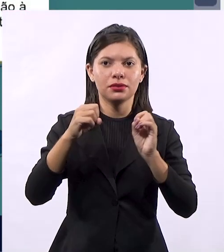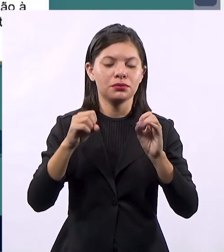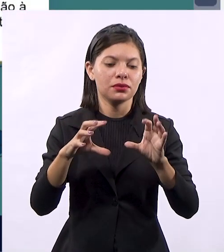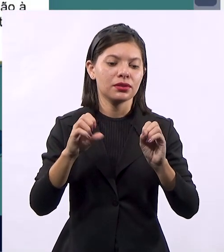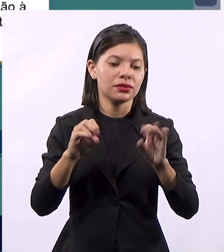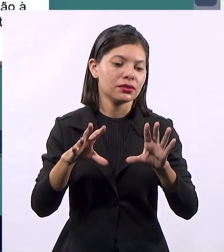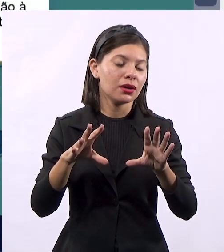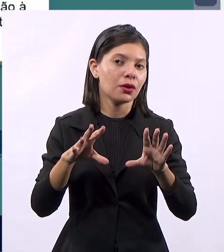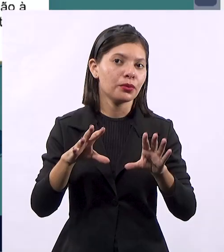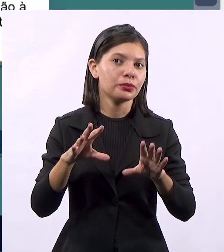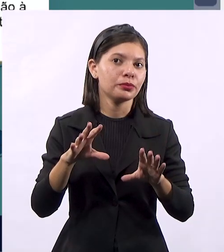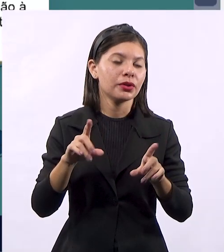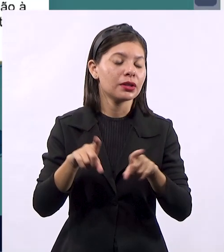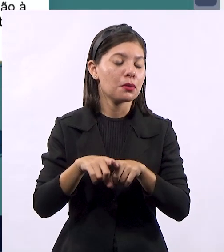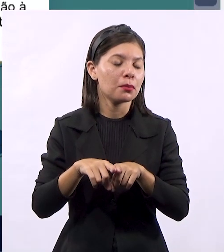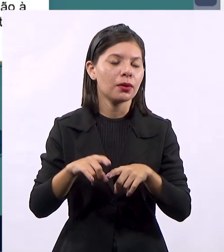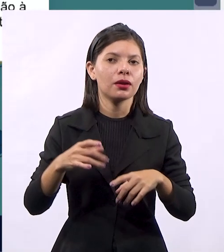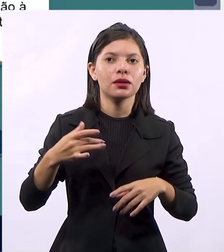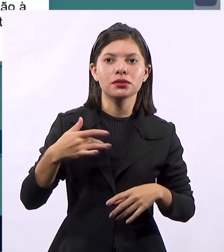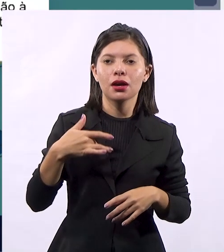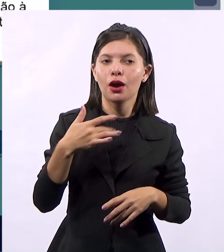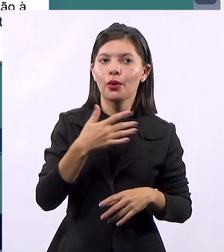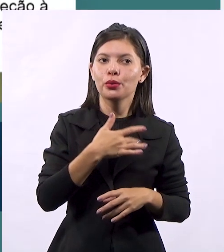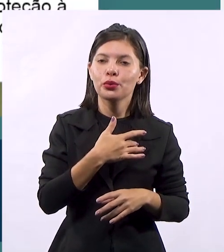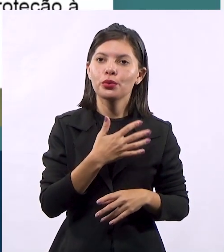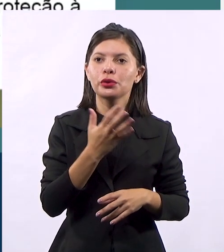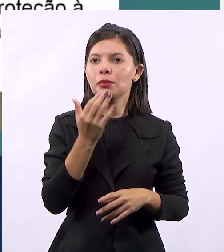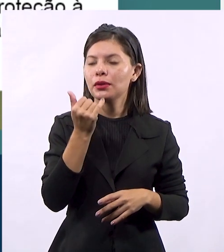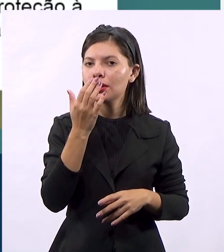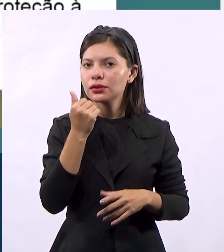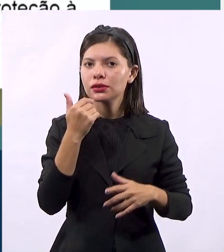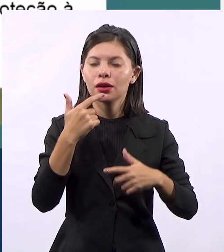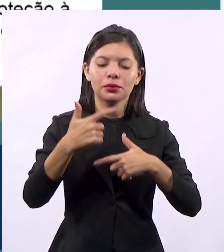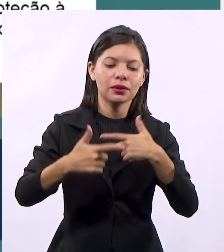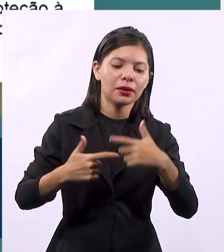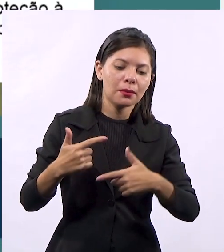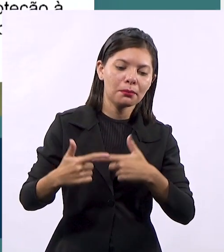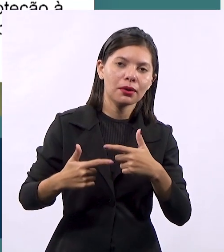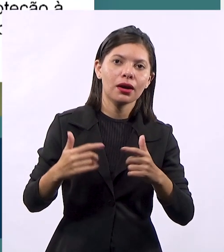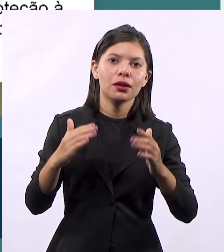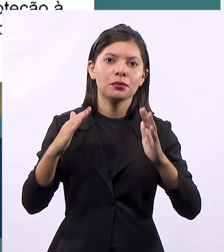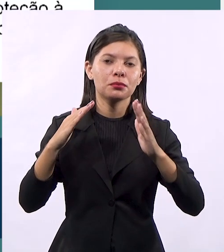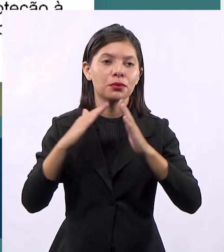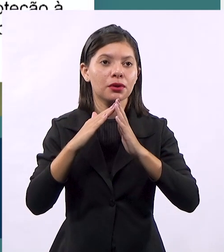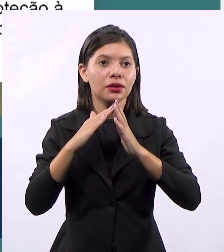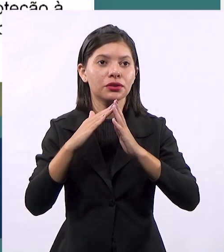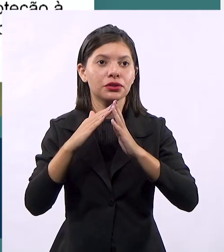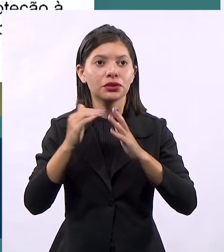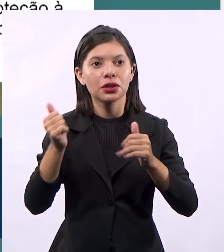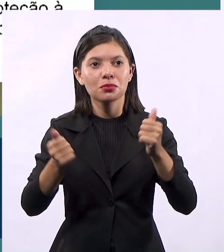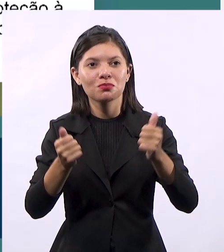dizer? Bom, diz lá na Constituição, artigo 6º,